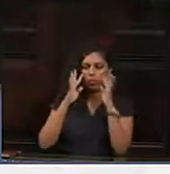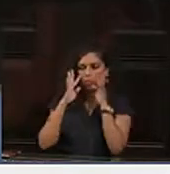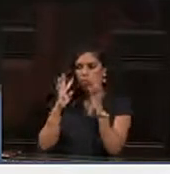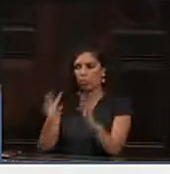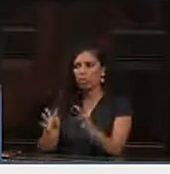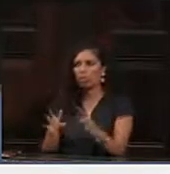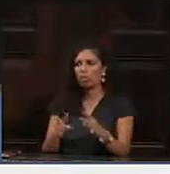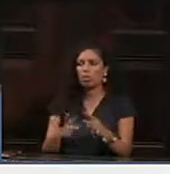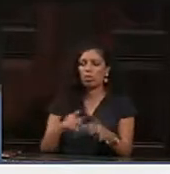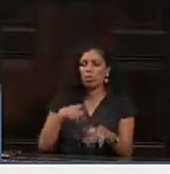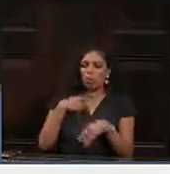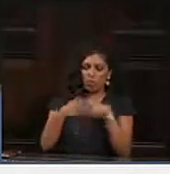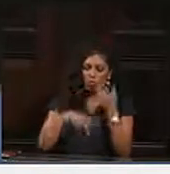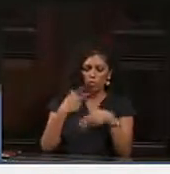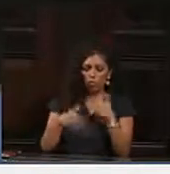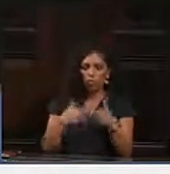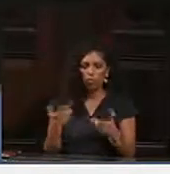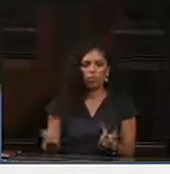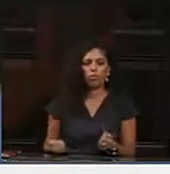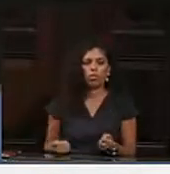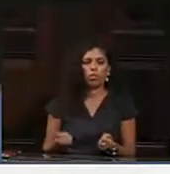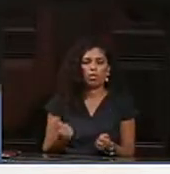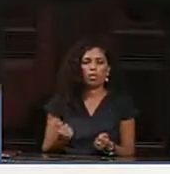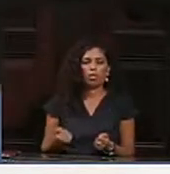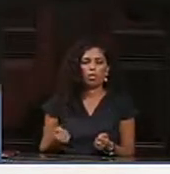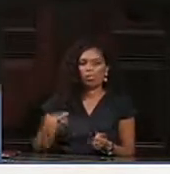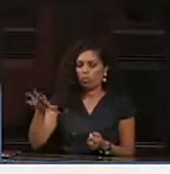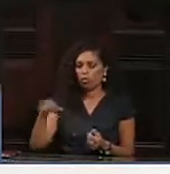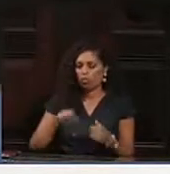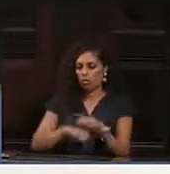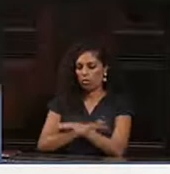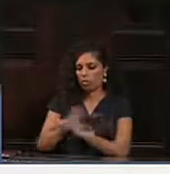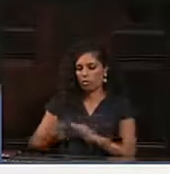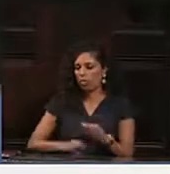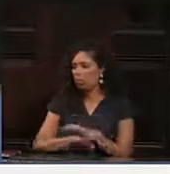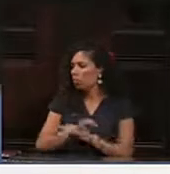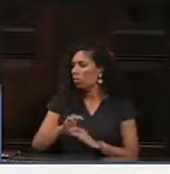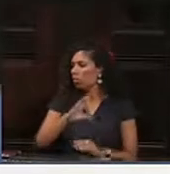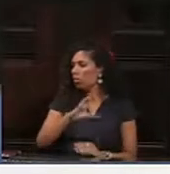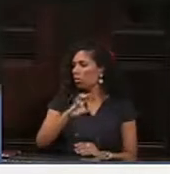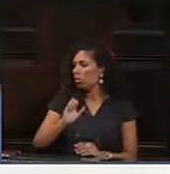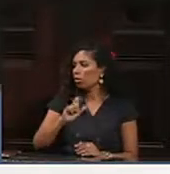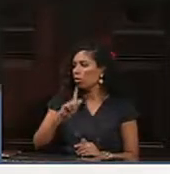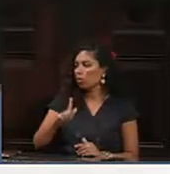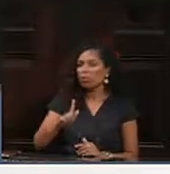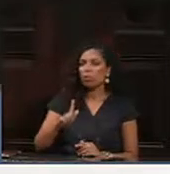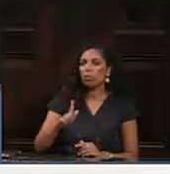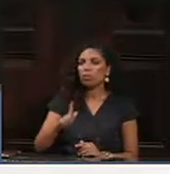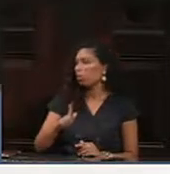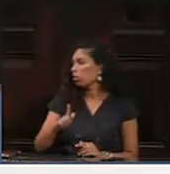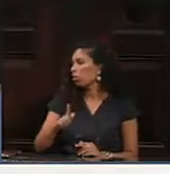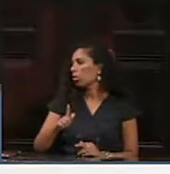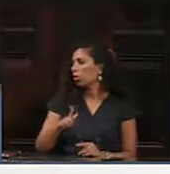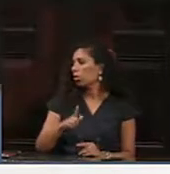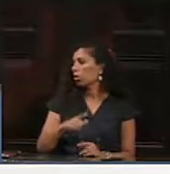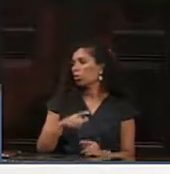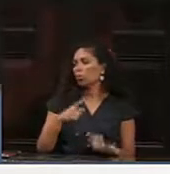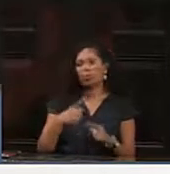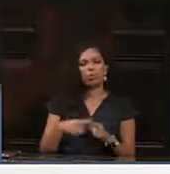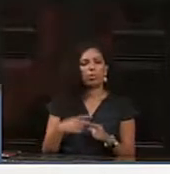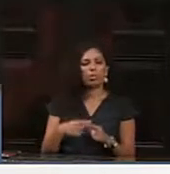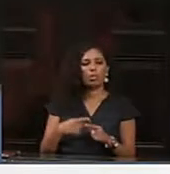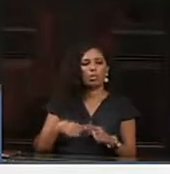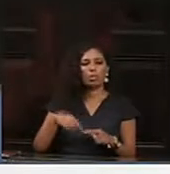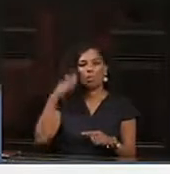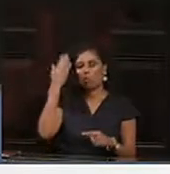de cobrar explicações da diretoria da SEG, da concessionária de serviço público, no sentido de realizar